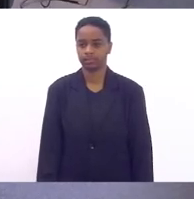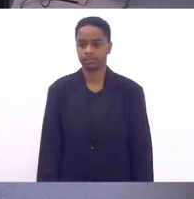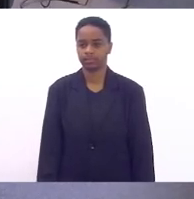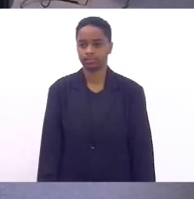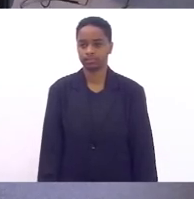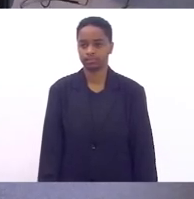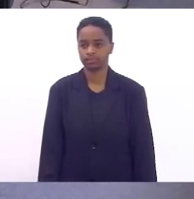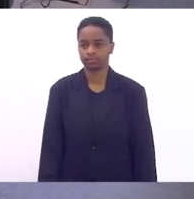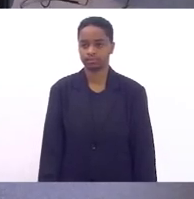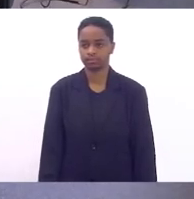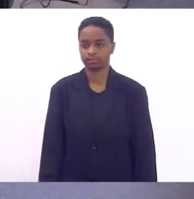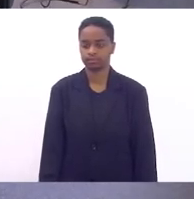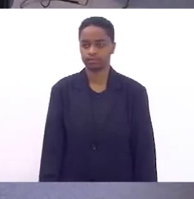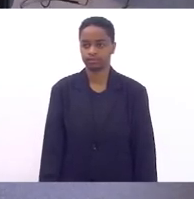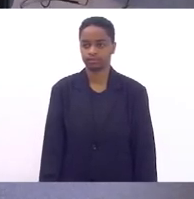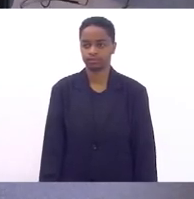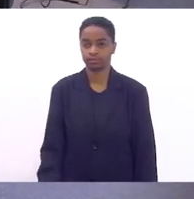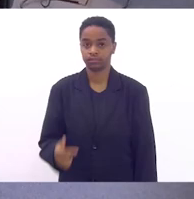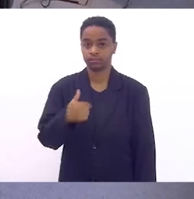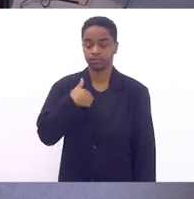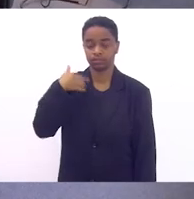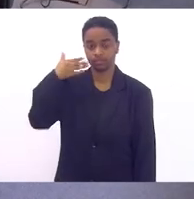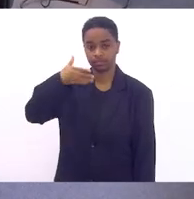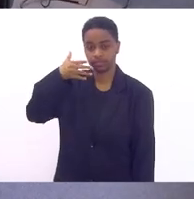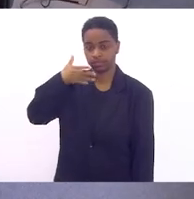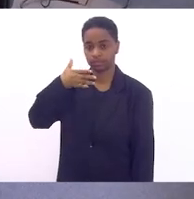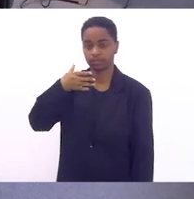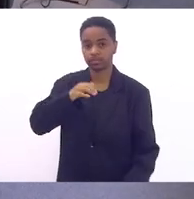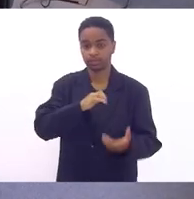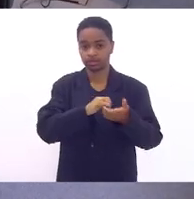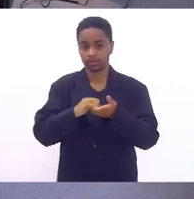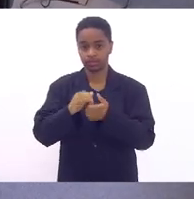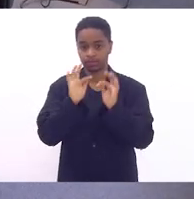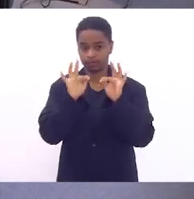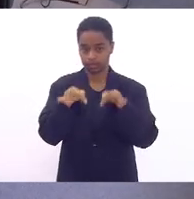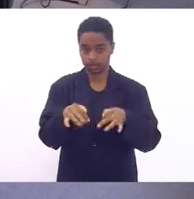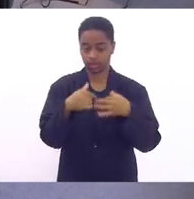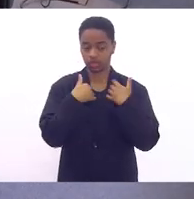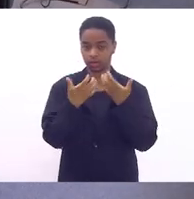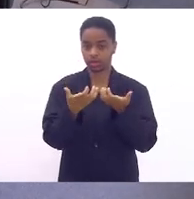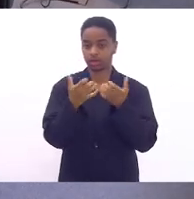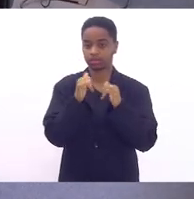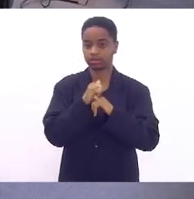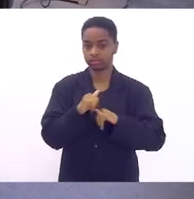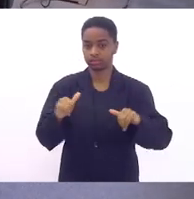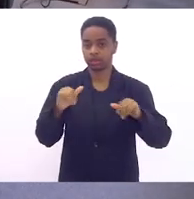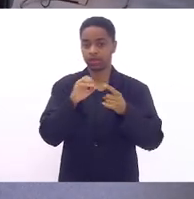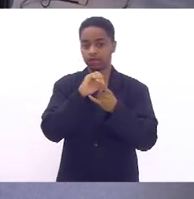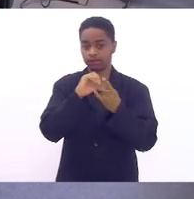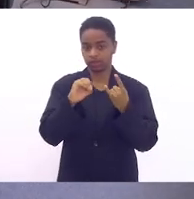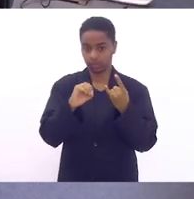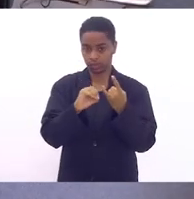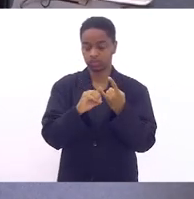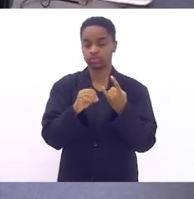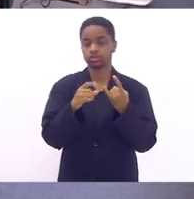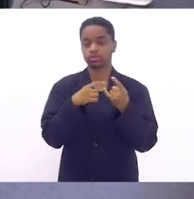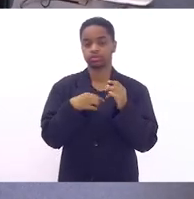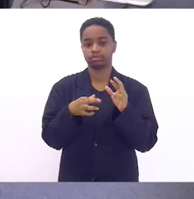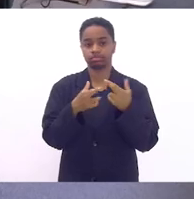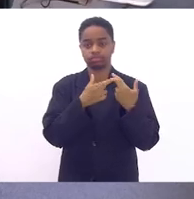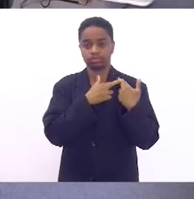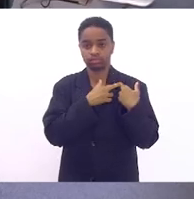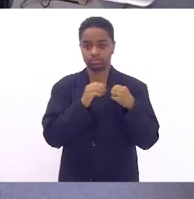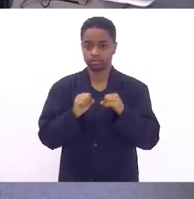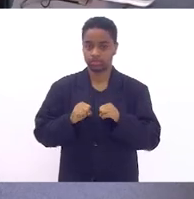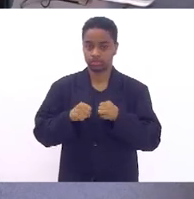segundo vou fazer aqui minhas palavras de saudação final queria dizer que a Fiocruz está imbuída desse esforço aqui de